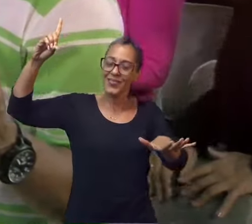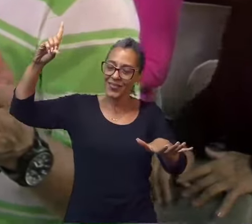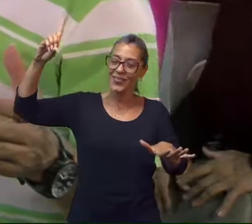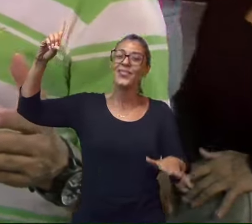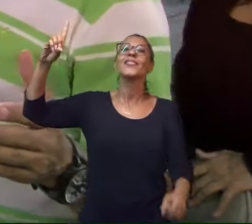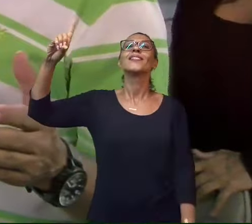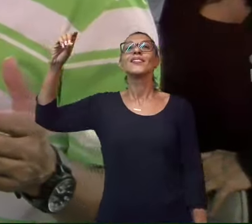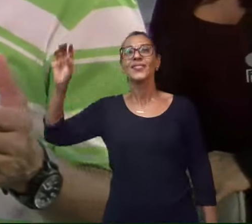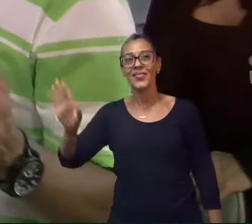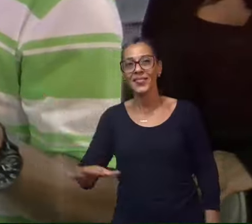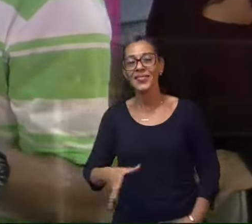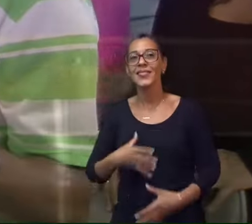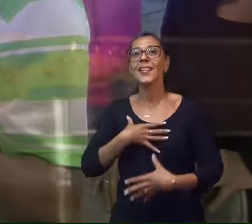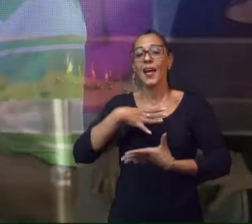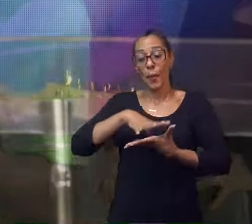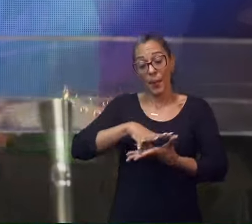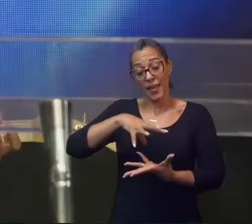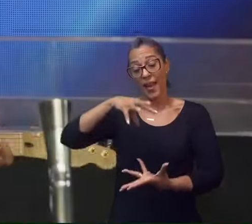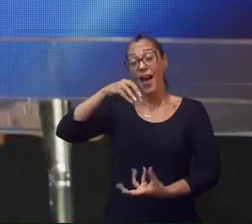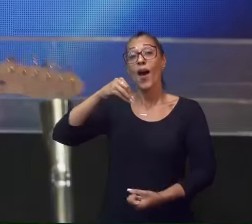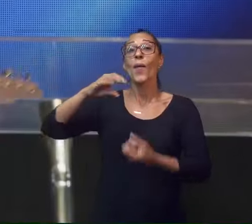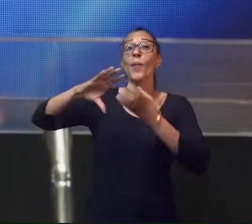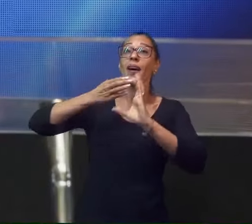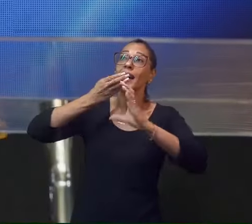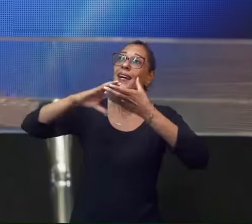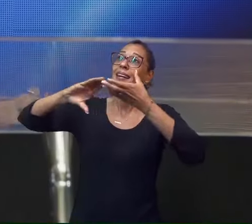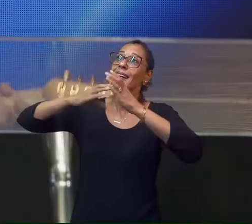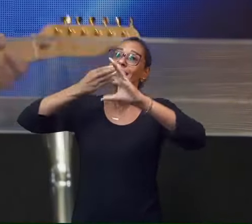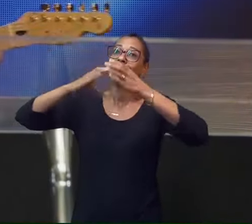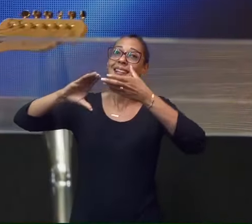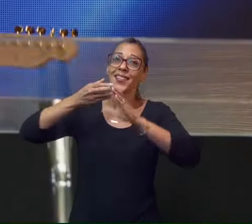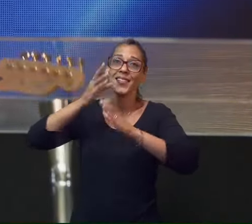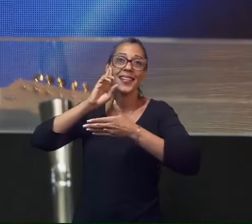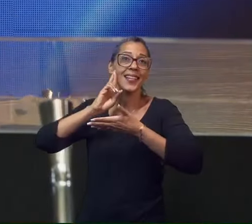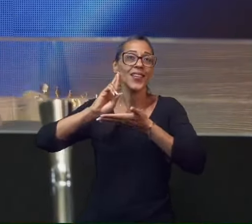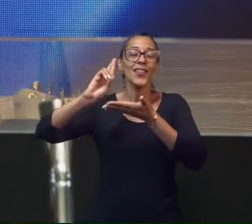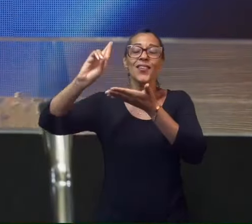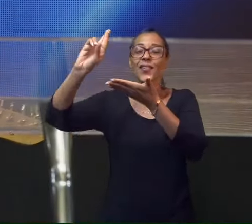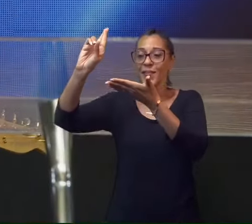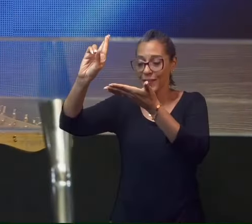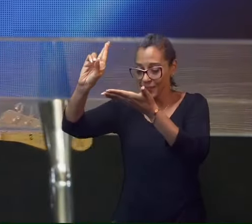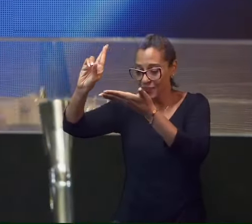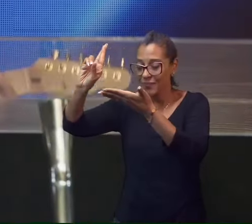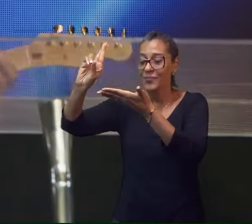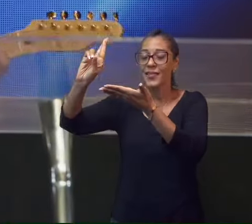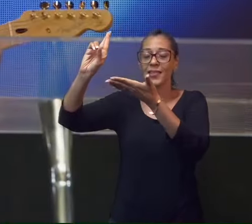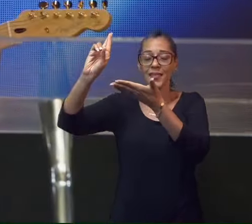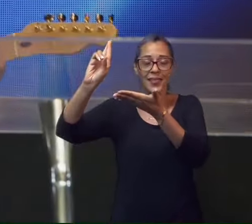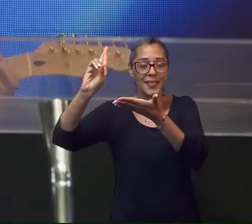da minha alma canta Senhor